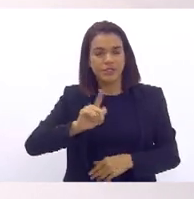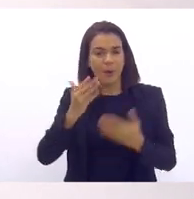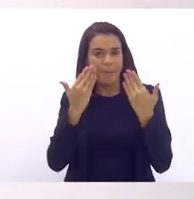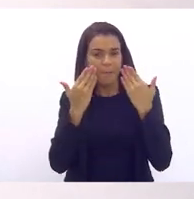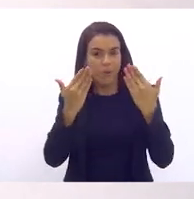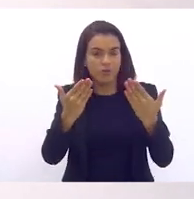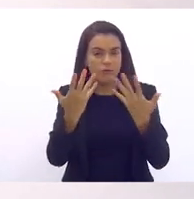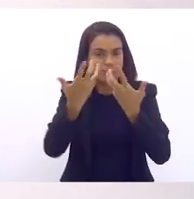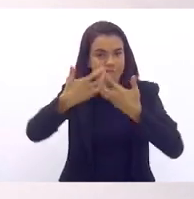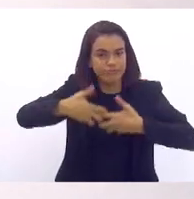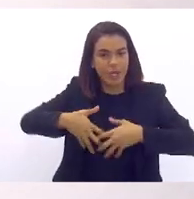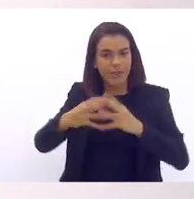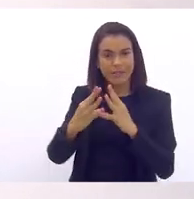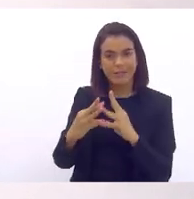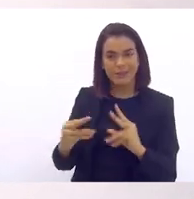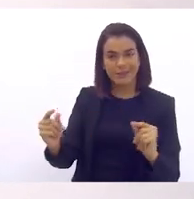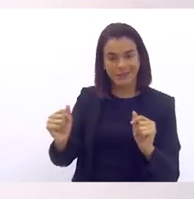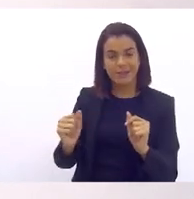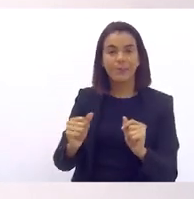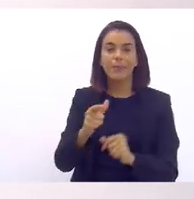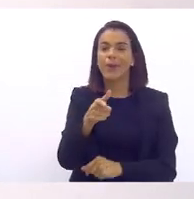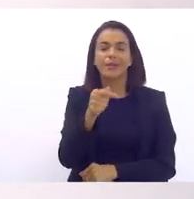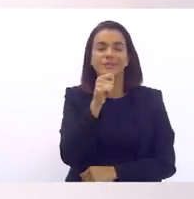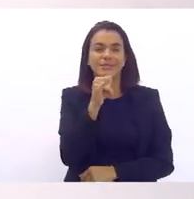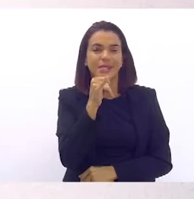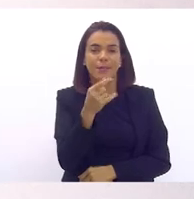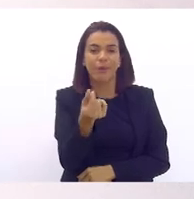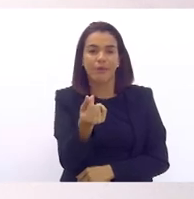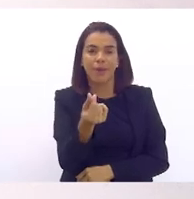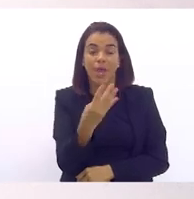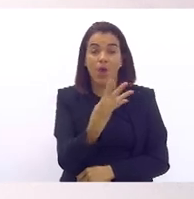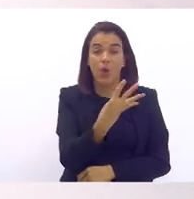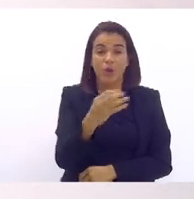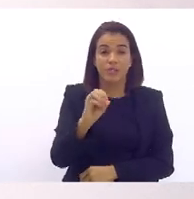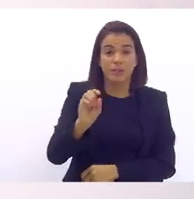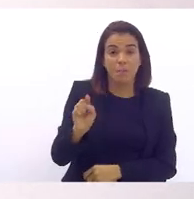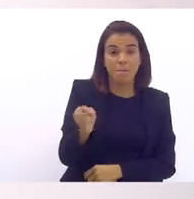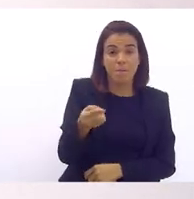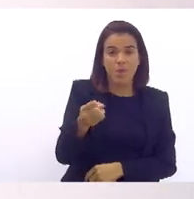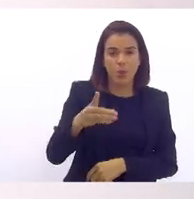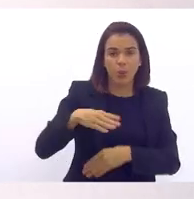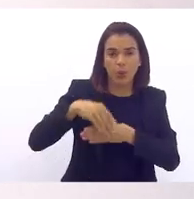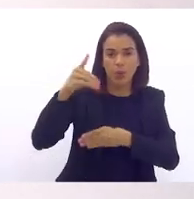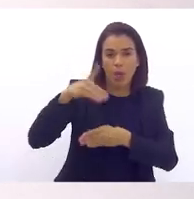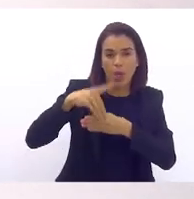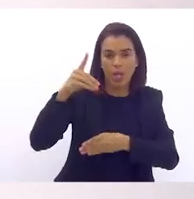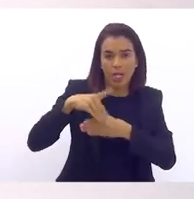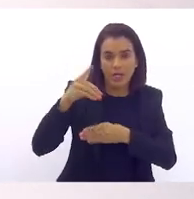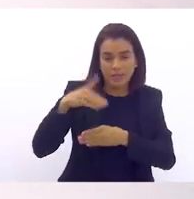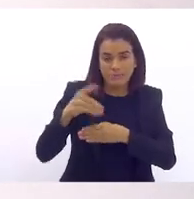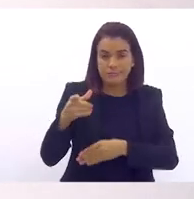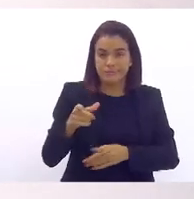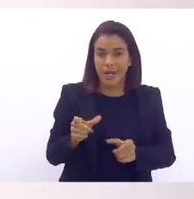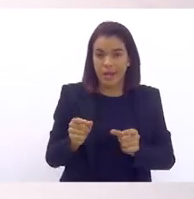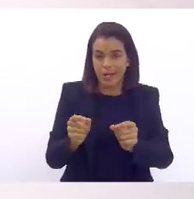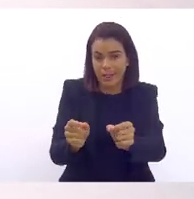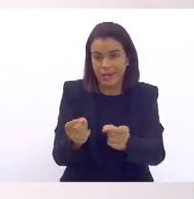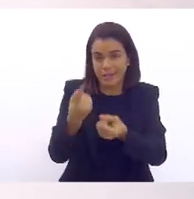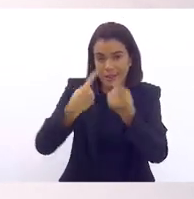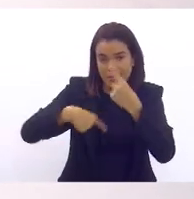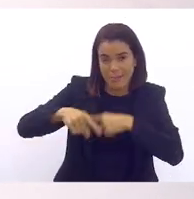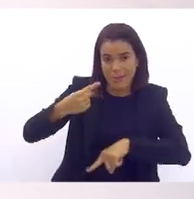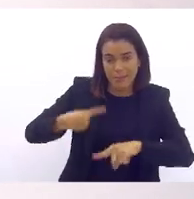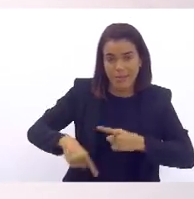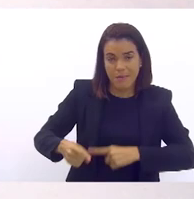eficácia na cura custam por exemplo entre 400.000 que é o caso do carcel para câncer líquidos está sendo